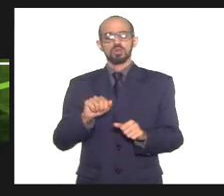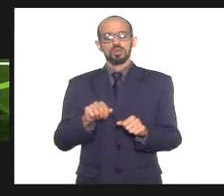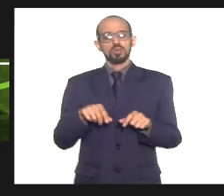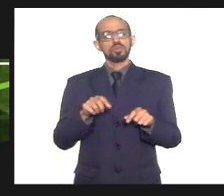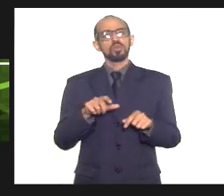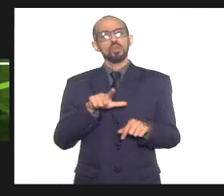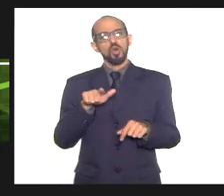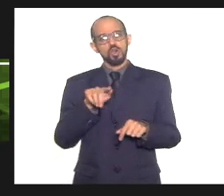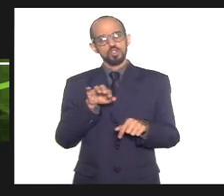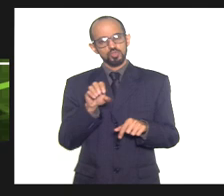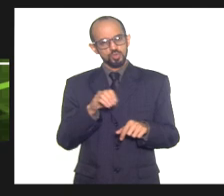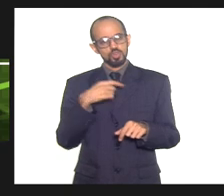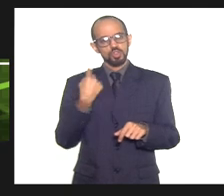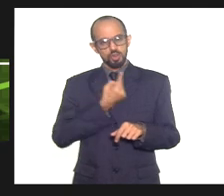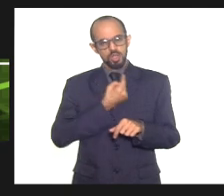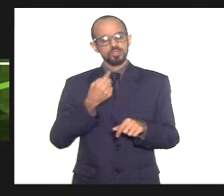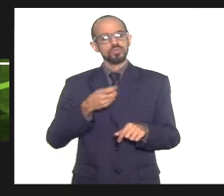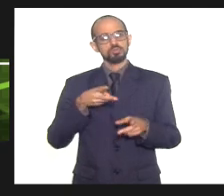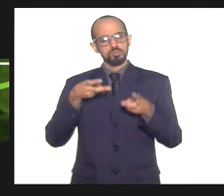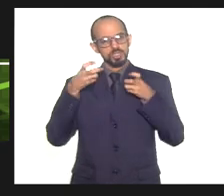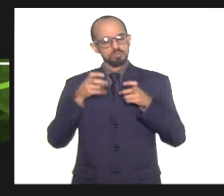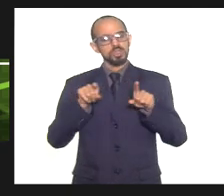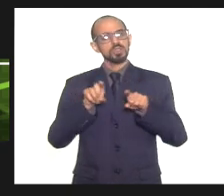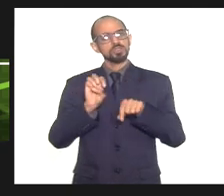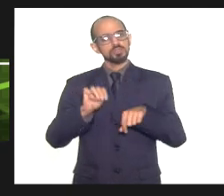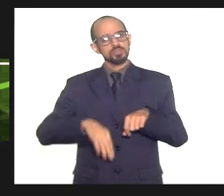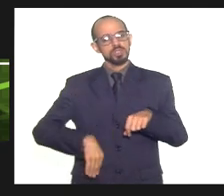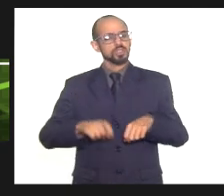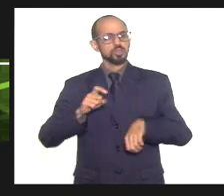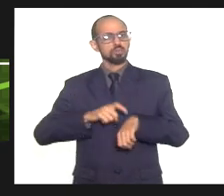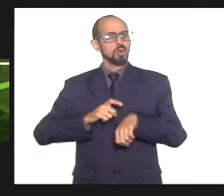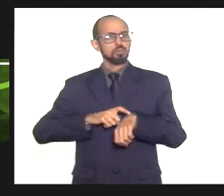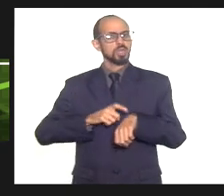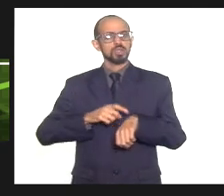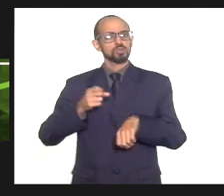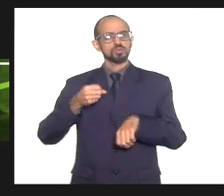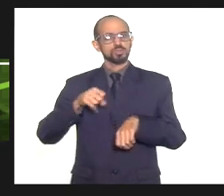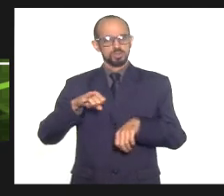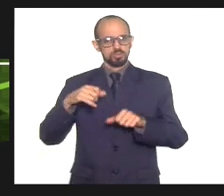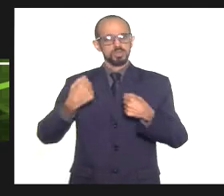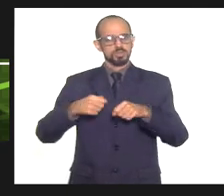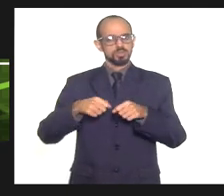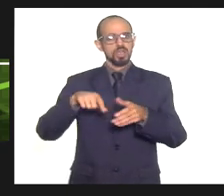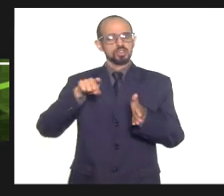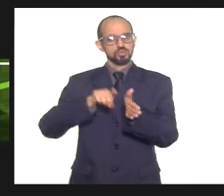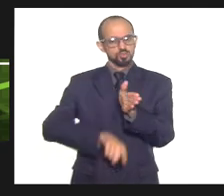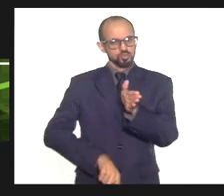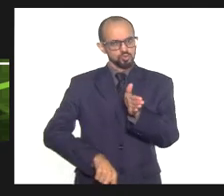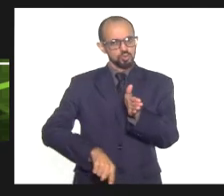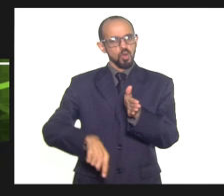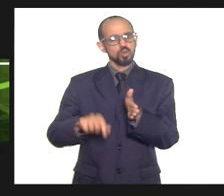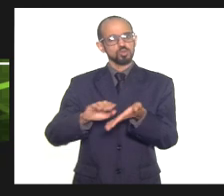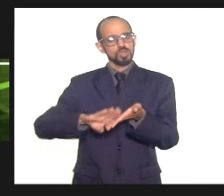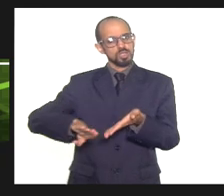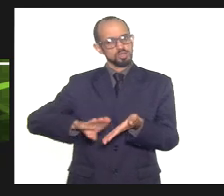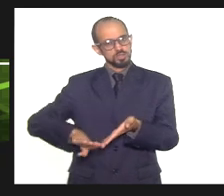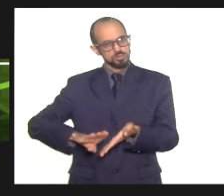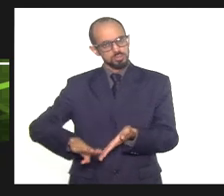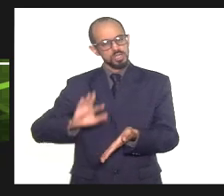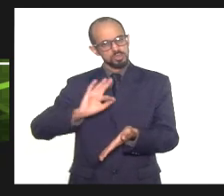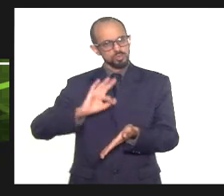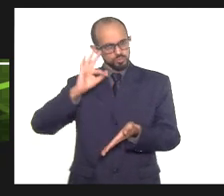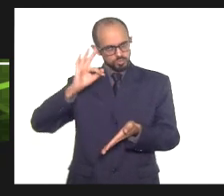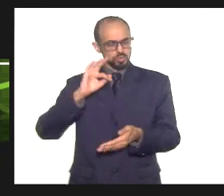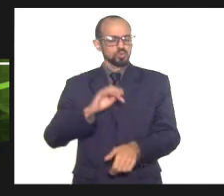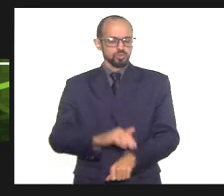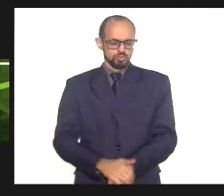levadas em consideração no momento em que formos fazer essas deduções em anos futuros.